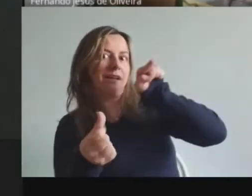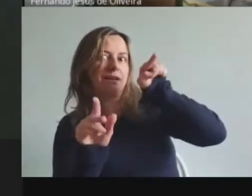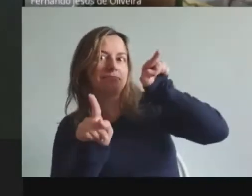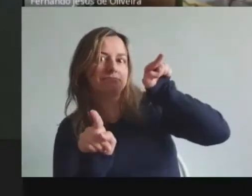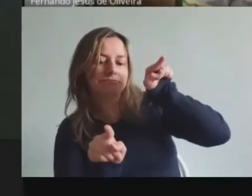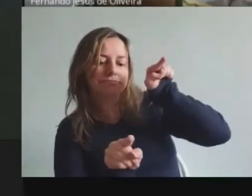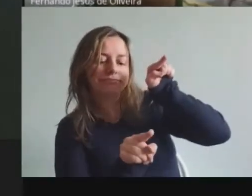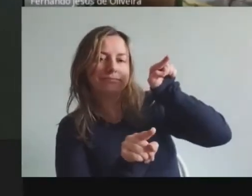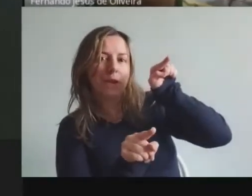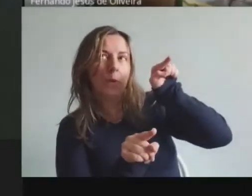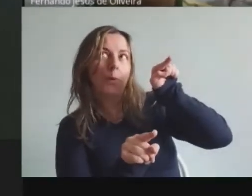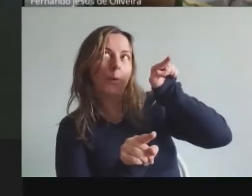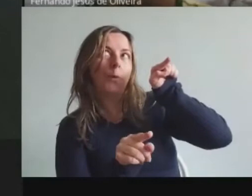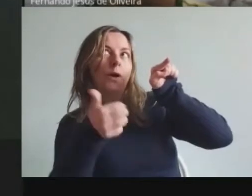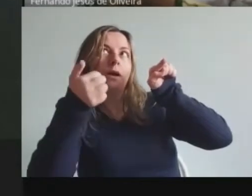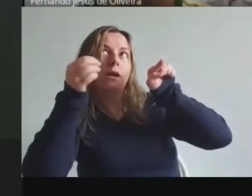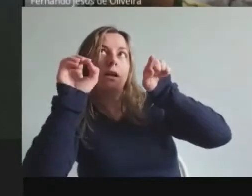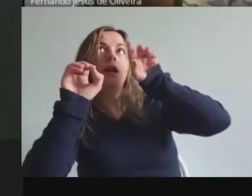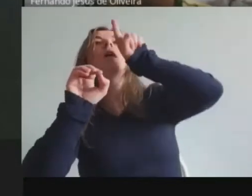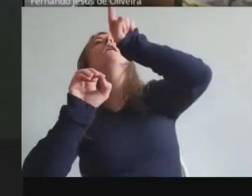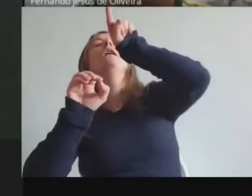6 mais 1, 7.